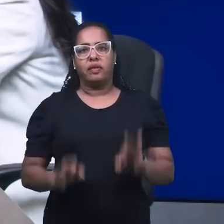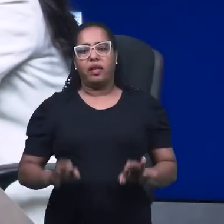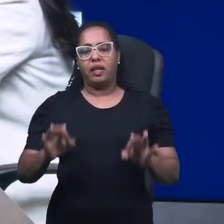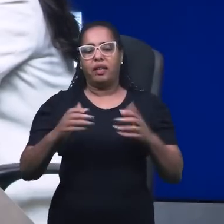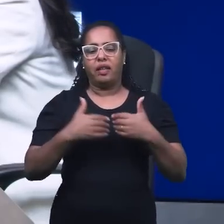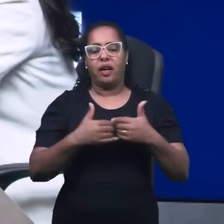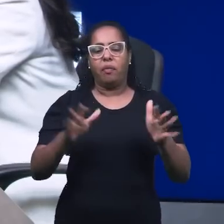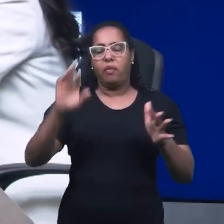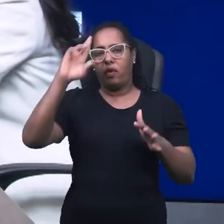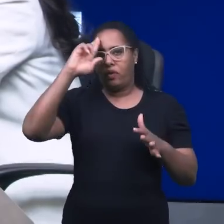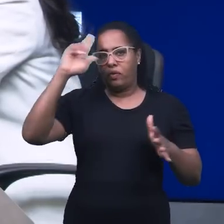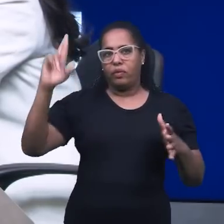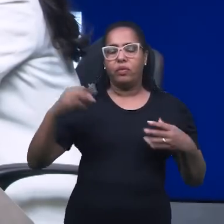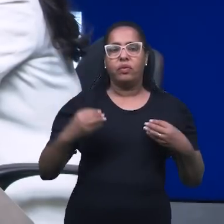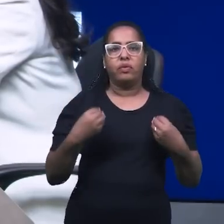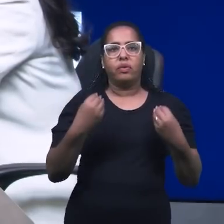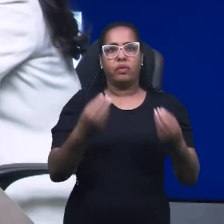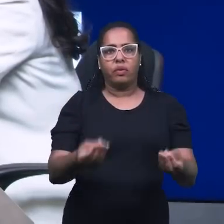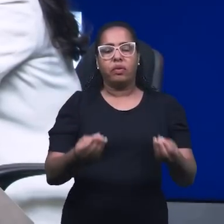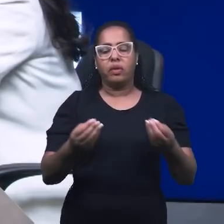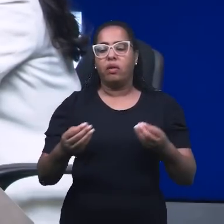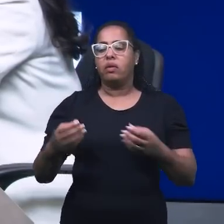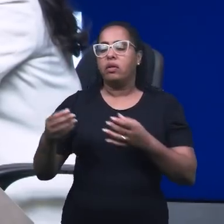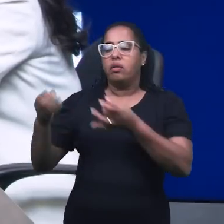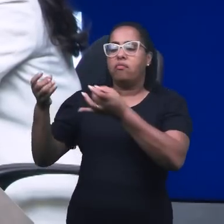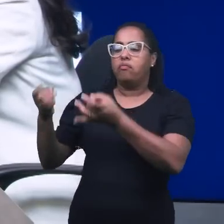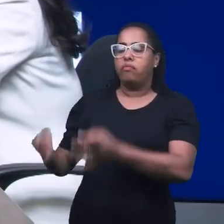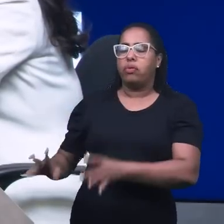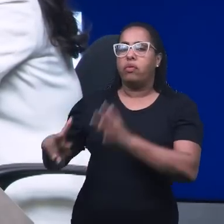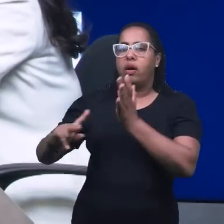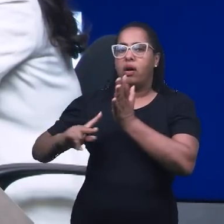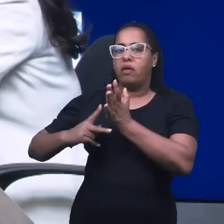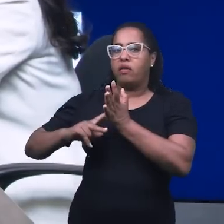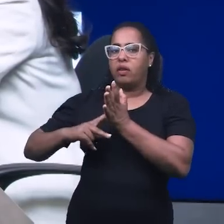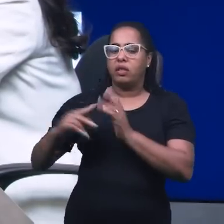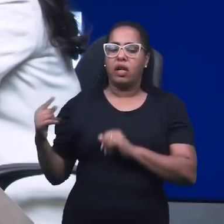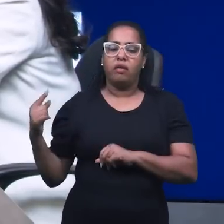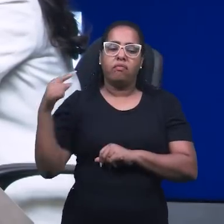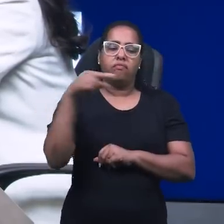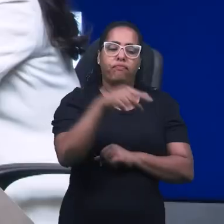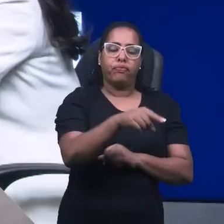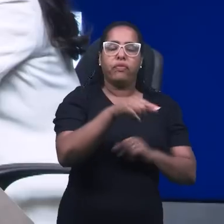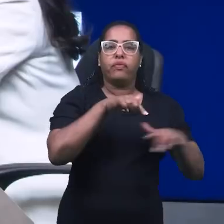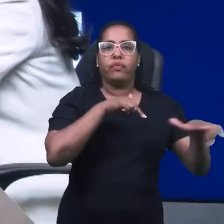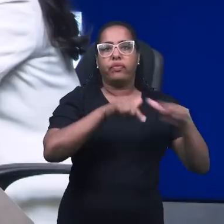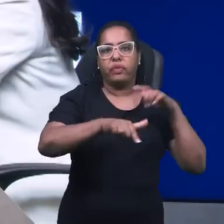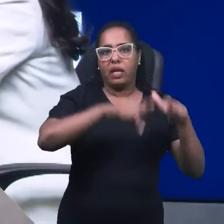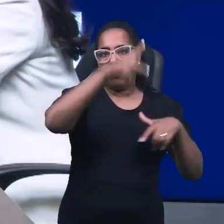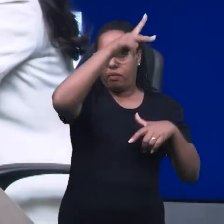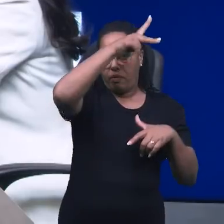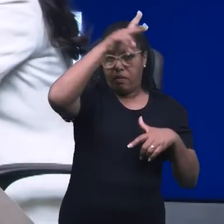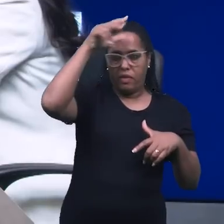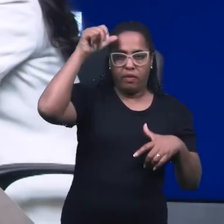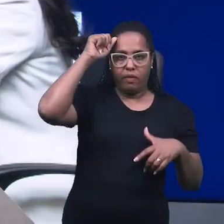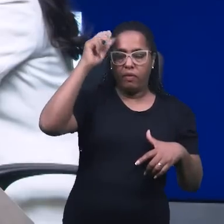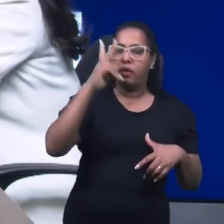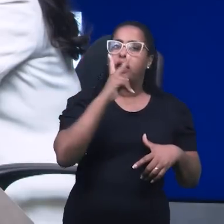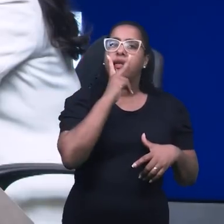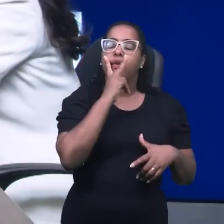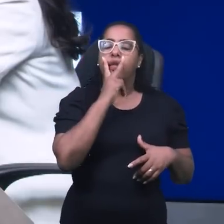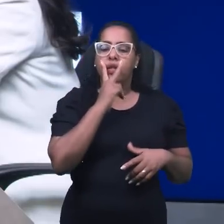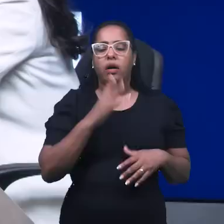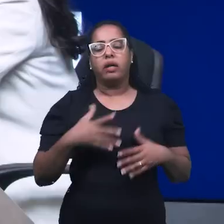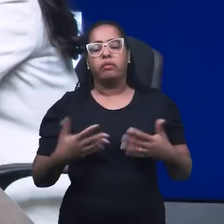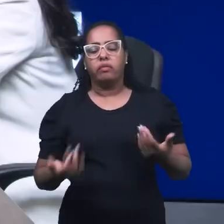aberto. E aí, larguei o sindicato e fui trabalhar na Prefeitura de Vitória. A partir dali, conversei